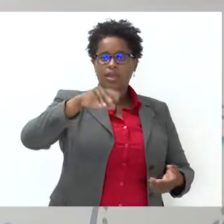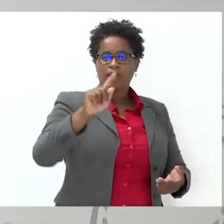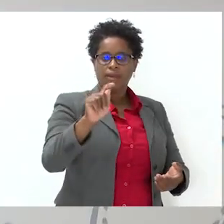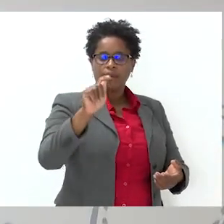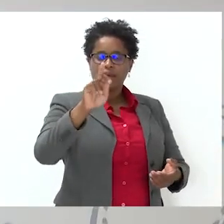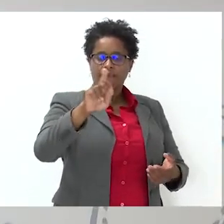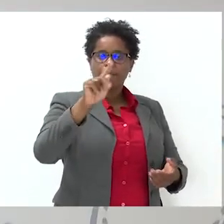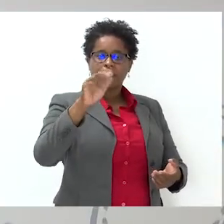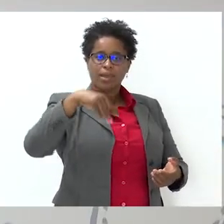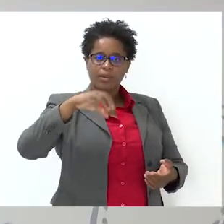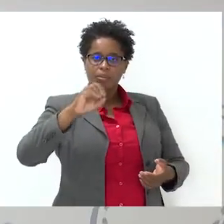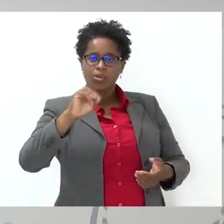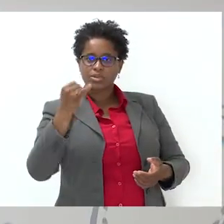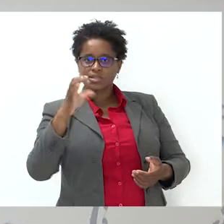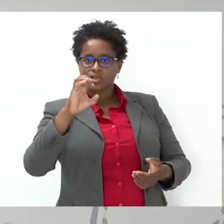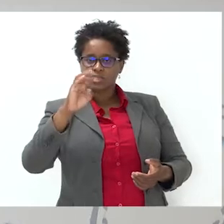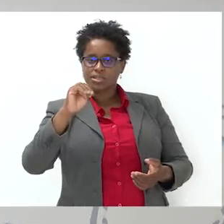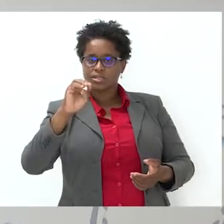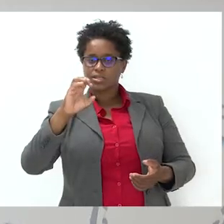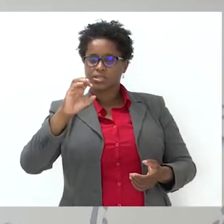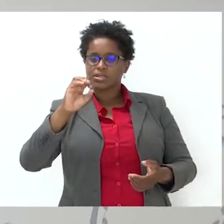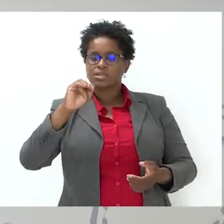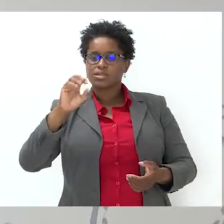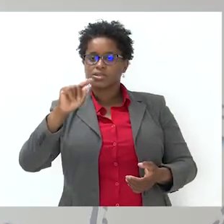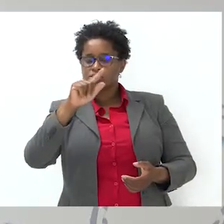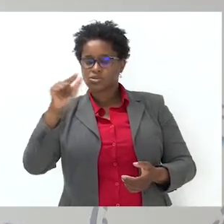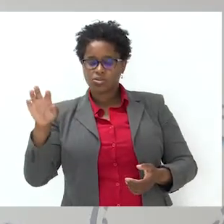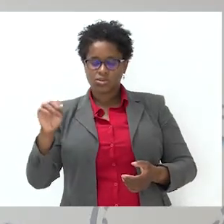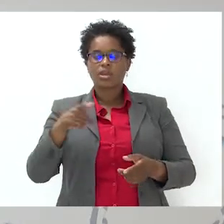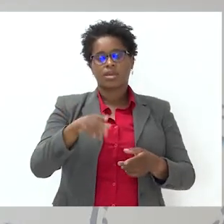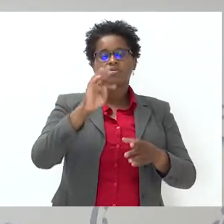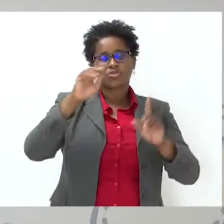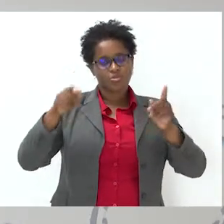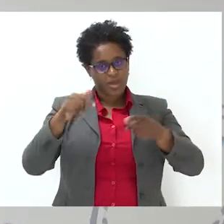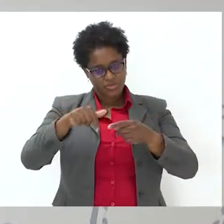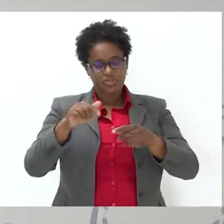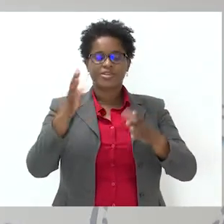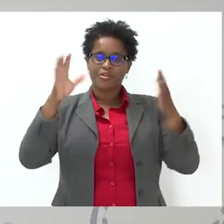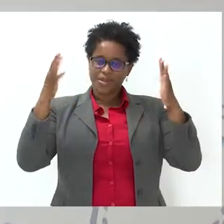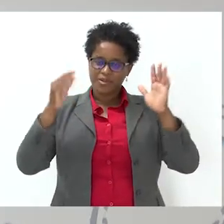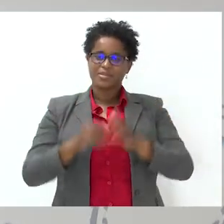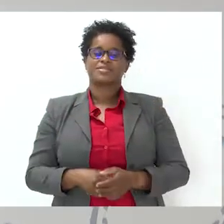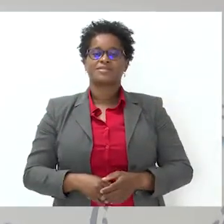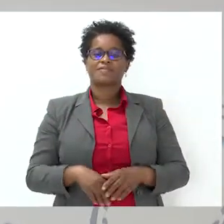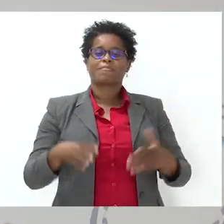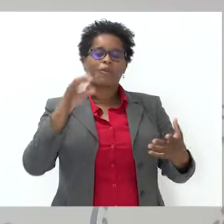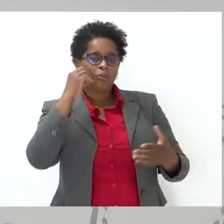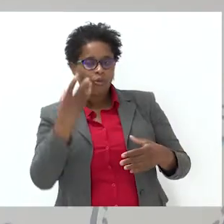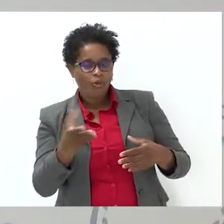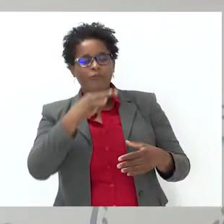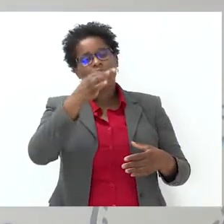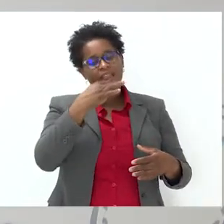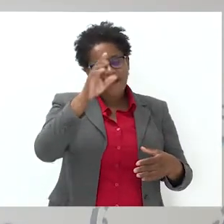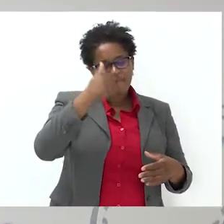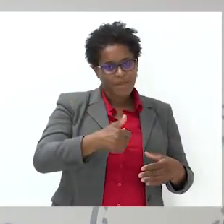Preposições, exatamente. É exatamente o nosso mar de hoje. Estão de parabéns. Como disseram